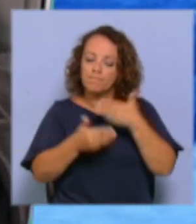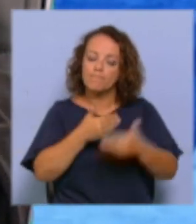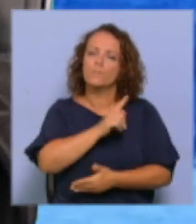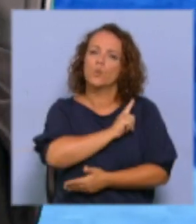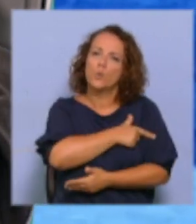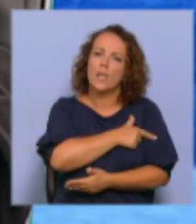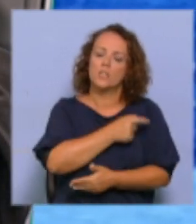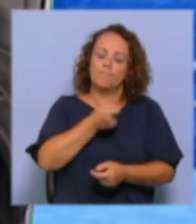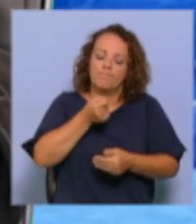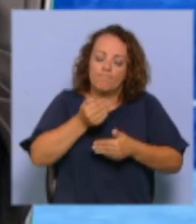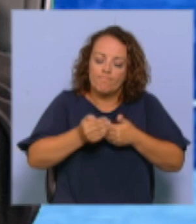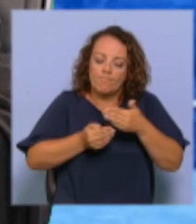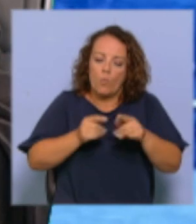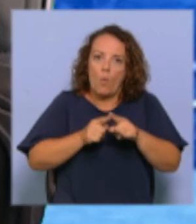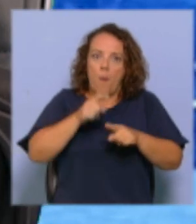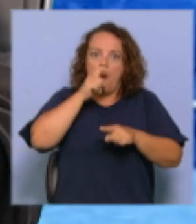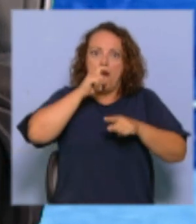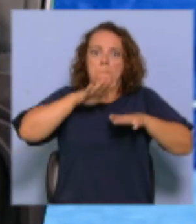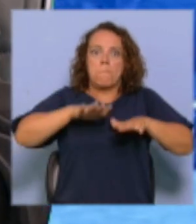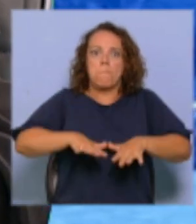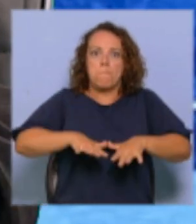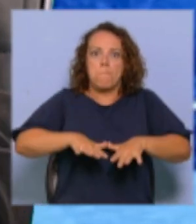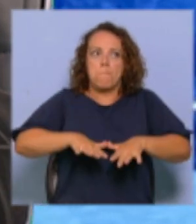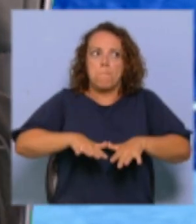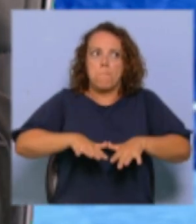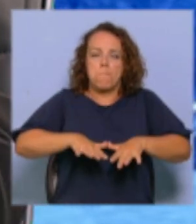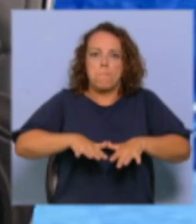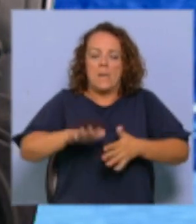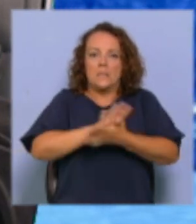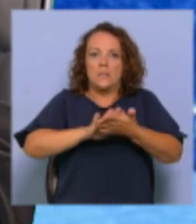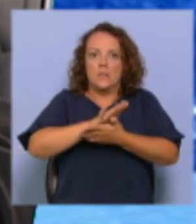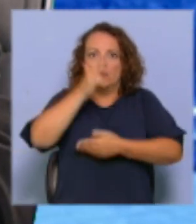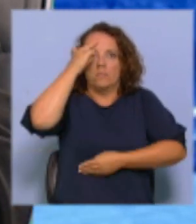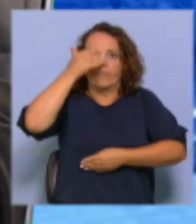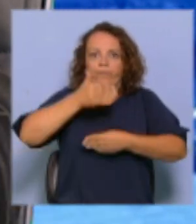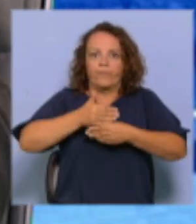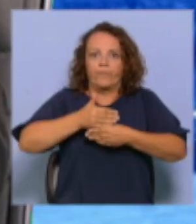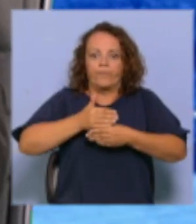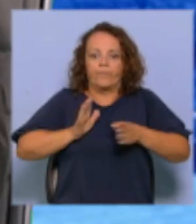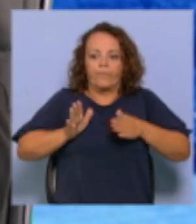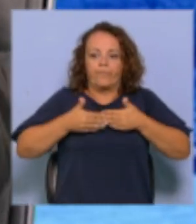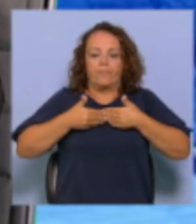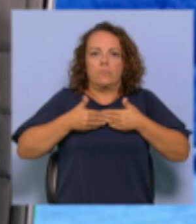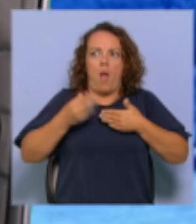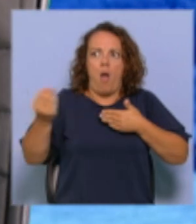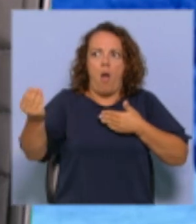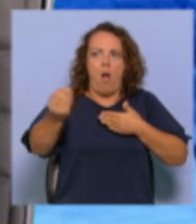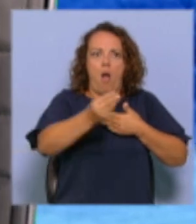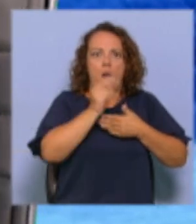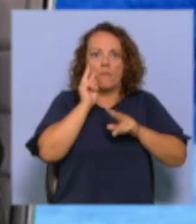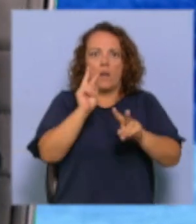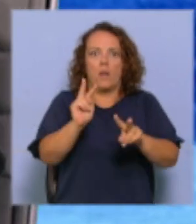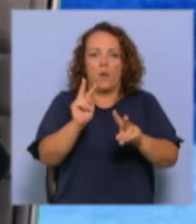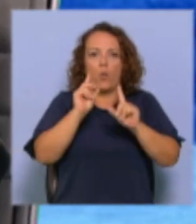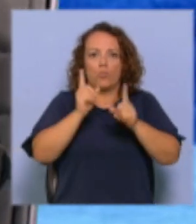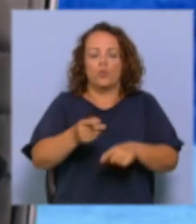deixar ficar imobilizado, de braços cruzados e de mente tolhida como parece haver muita gente que, diante disto, ficou com a